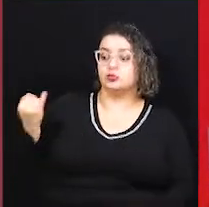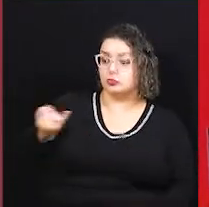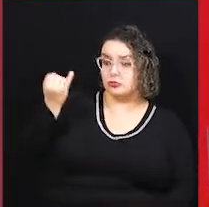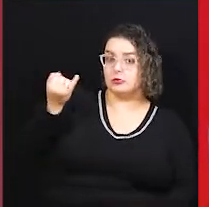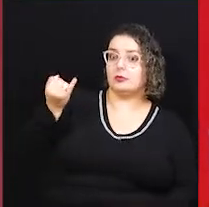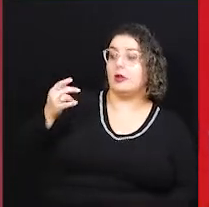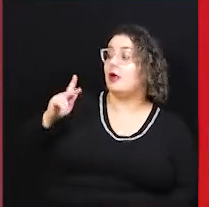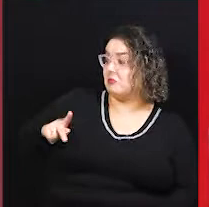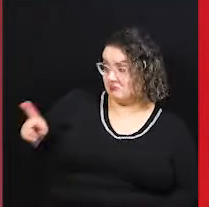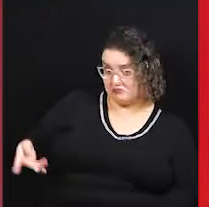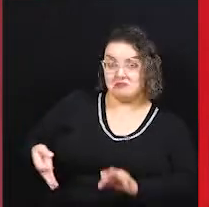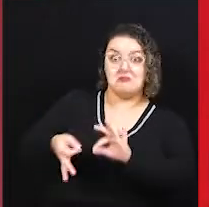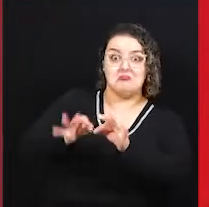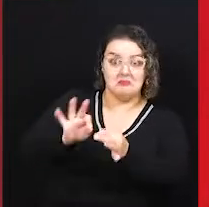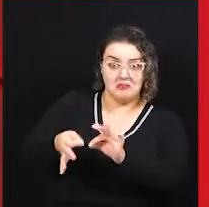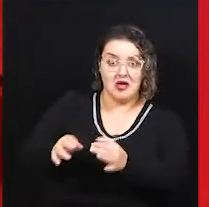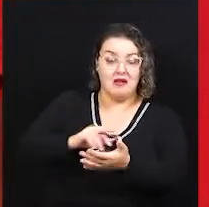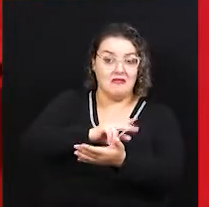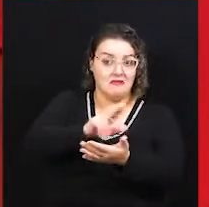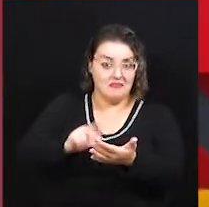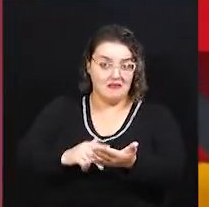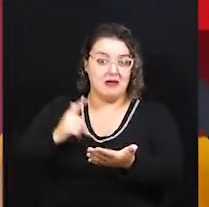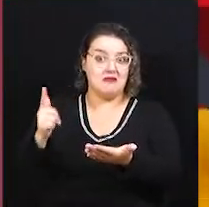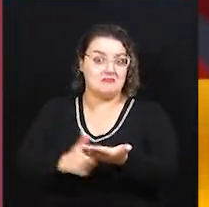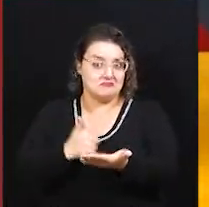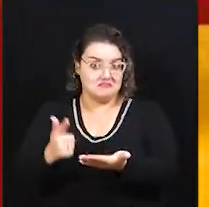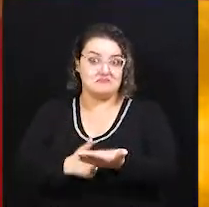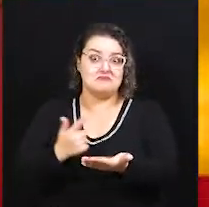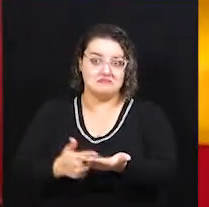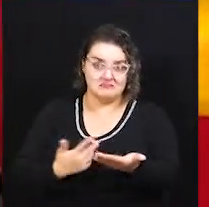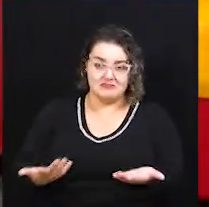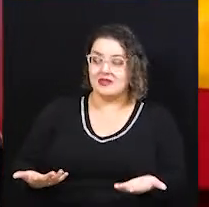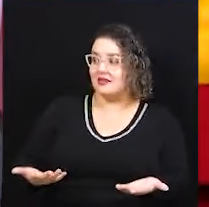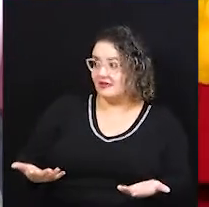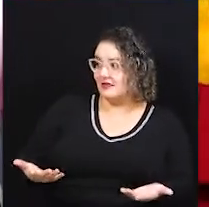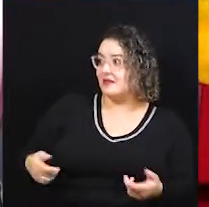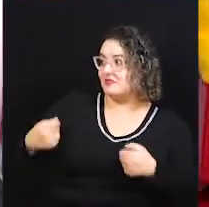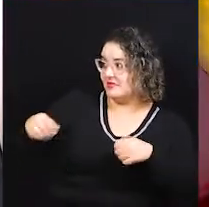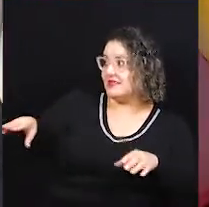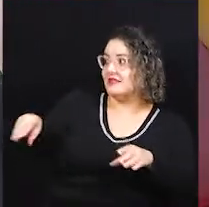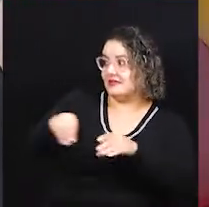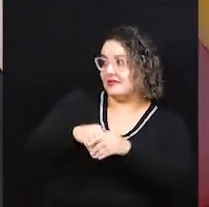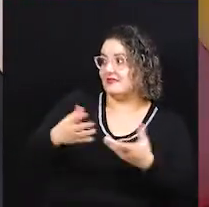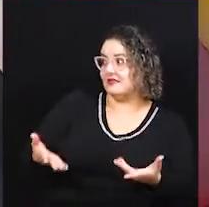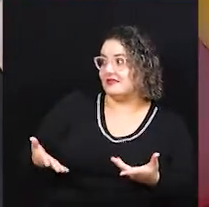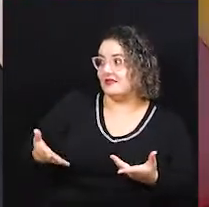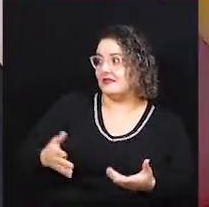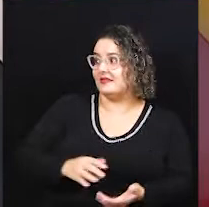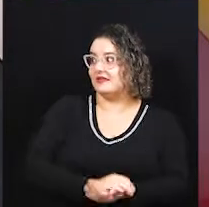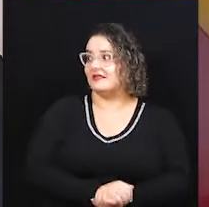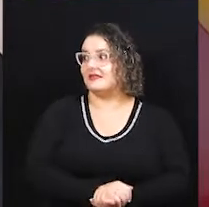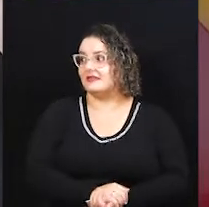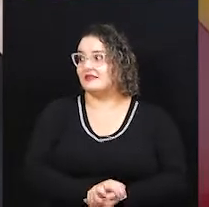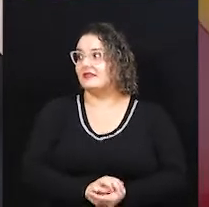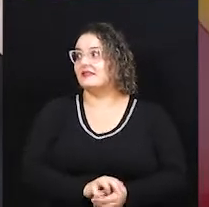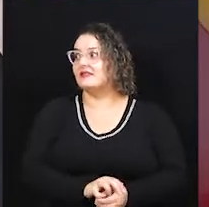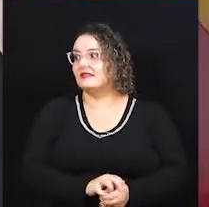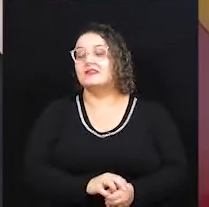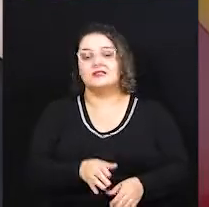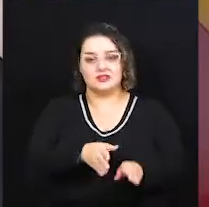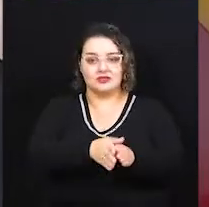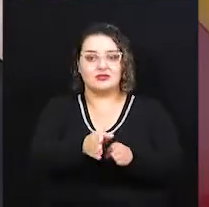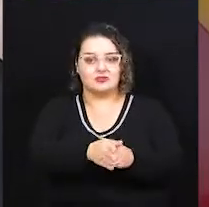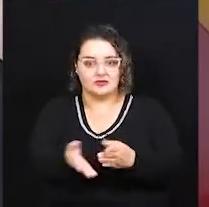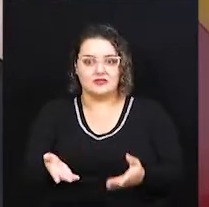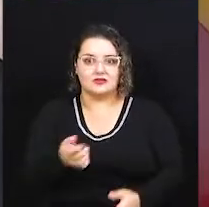Francisco é professor de física, mas falou aí várias obras aí. Não, mas tem que estar atento, né? A gente tem que estar atento porque a gente eu tenho aqui orientar